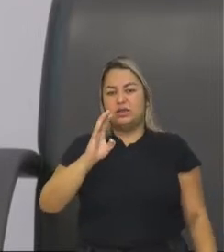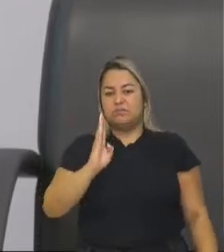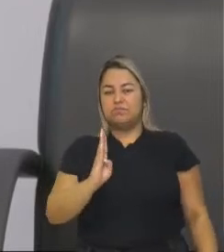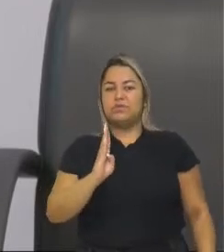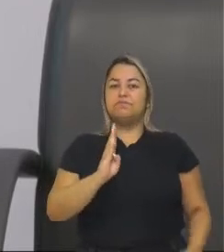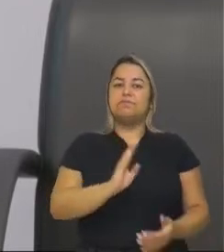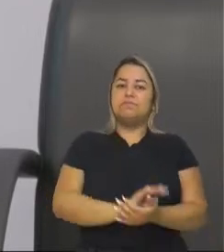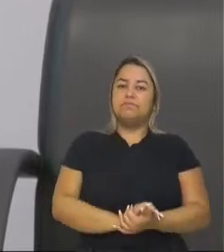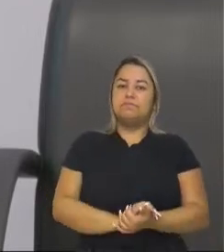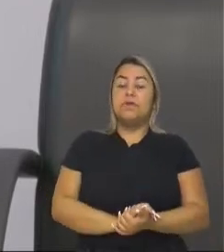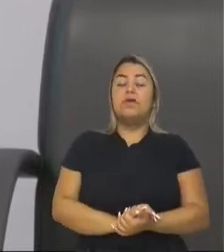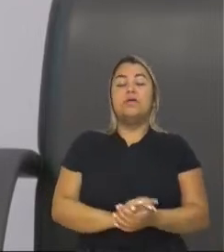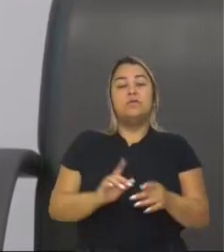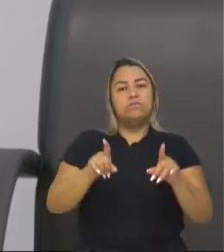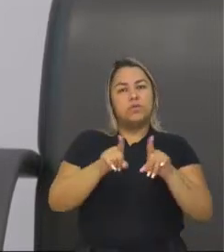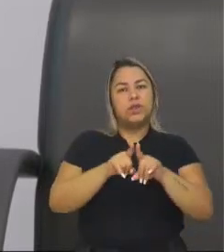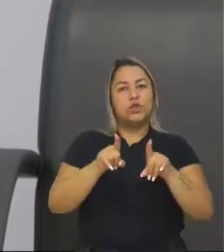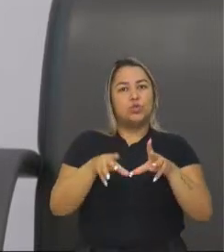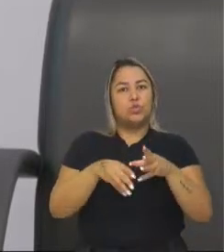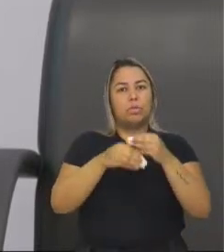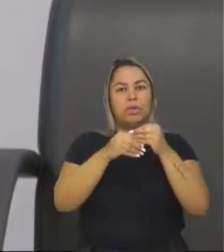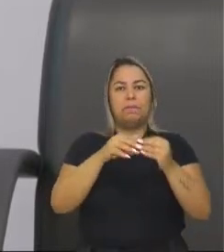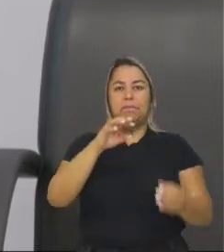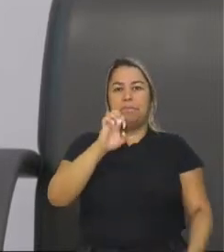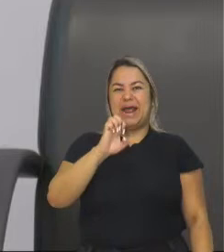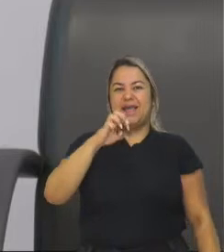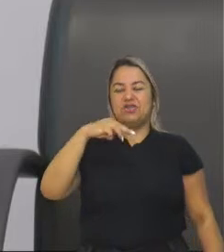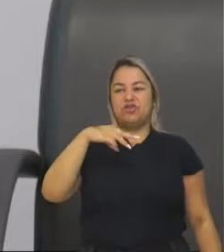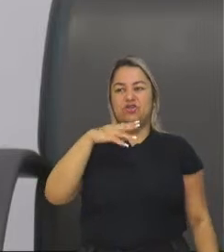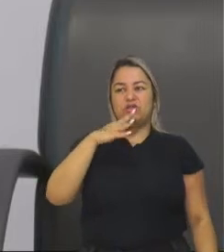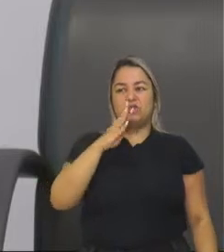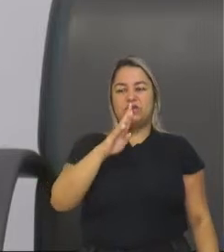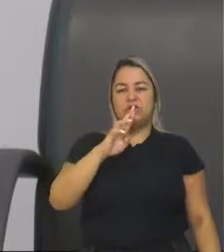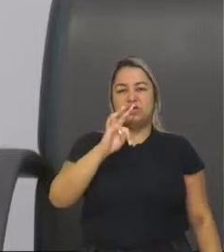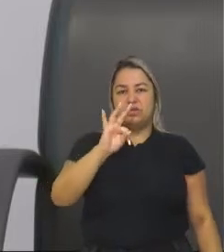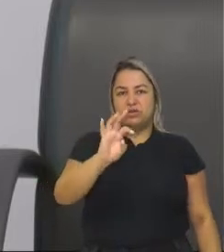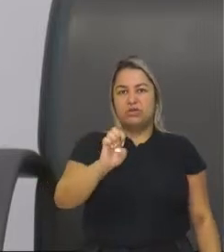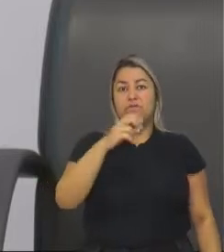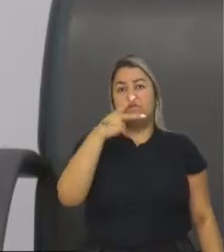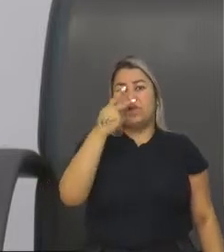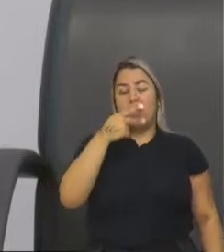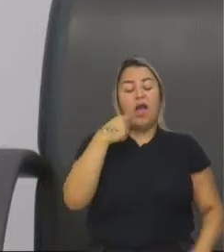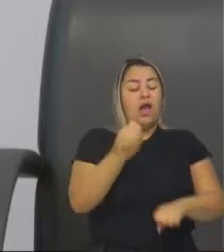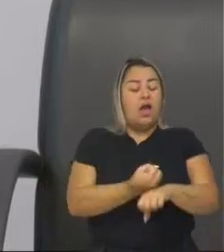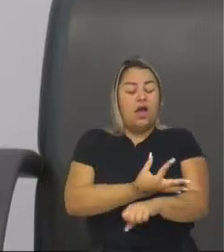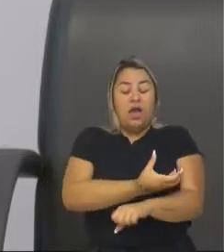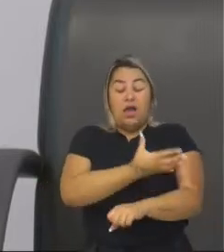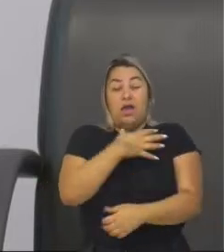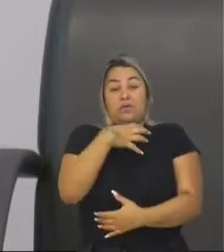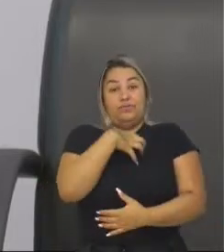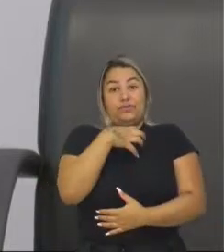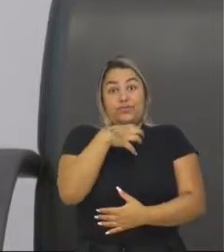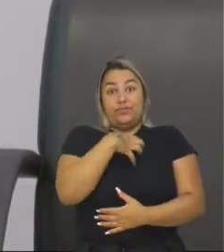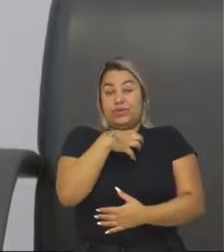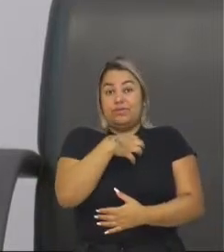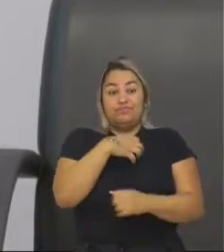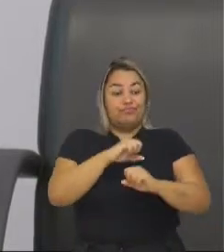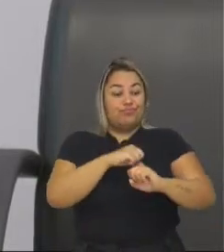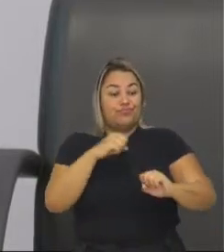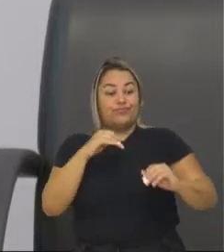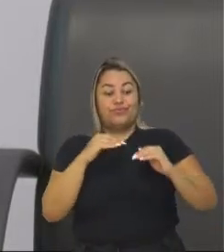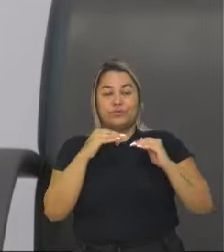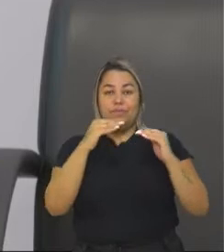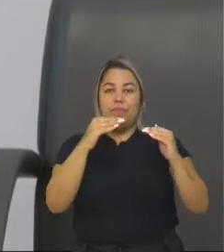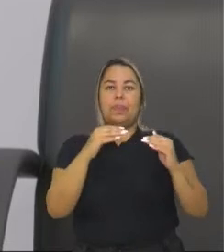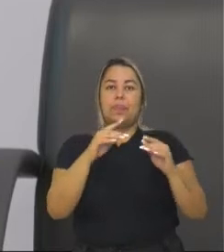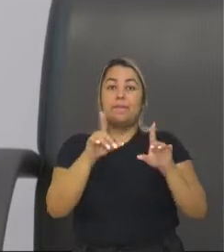Salgado, faço parte do IBRAT também. Vou tentar falar, mas a emoção está muito grande, gente.